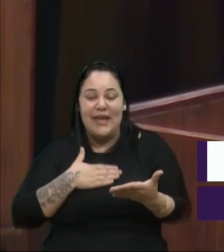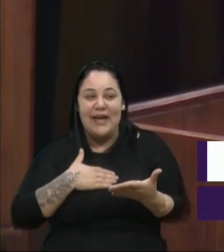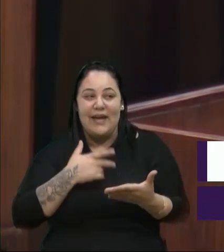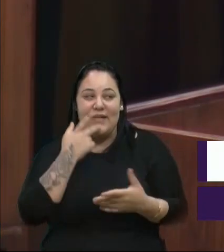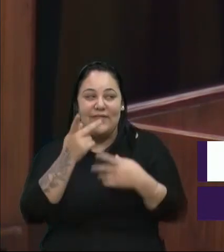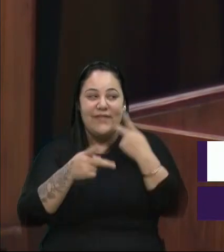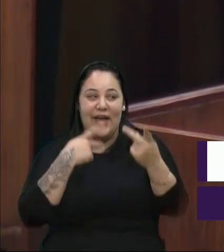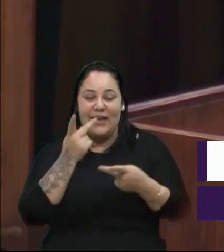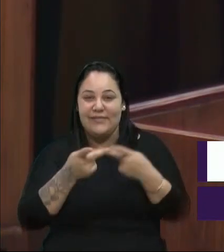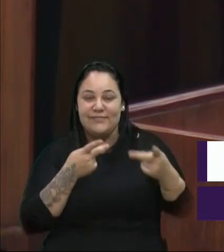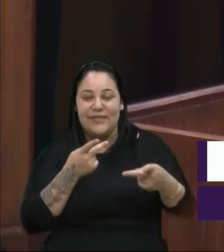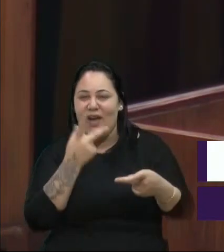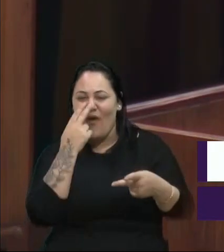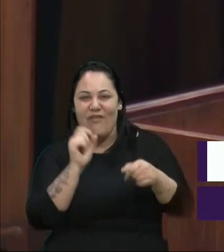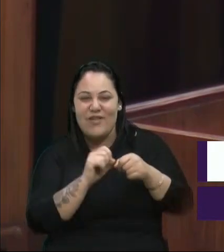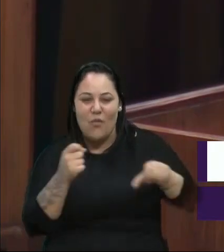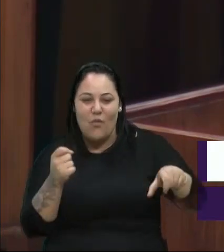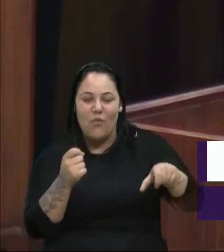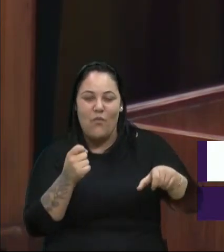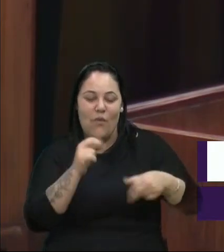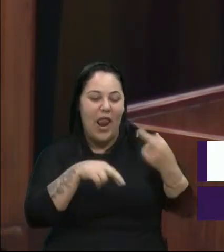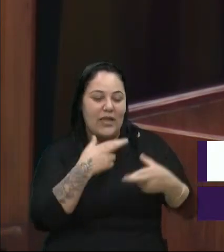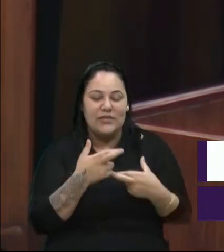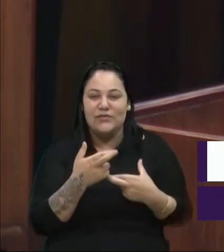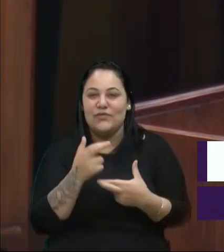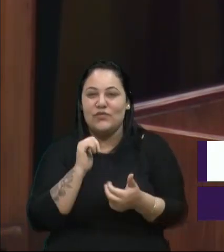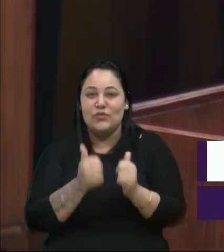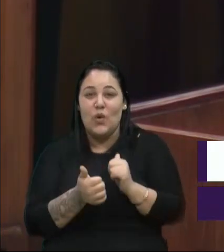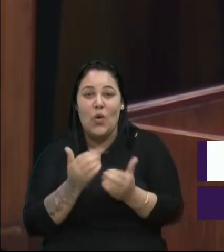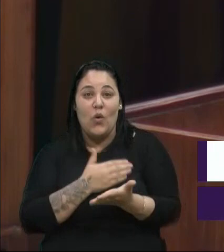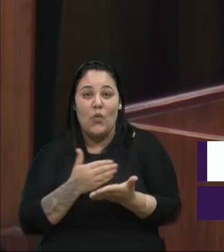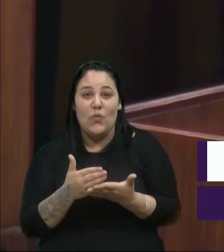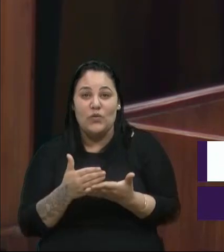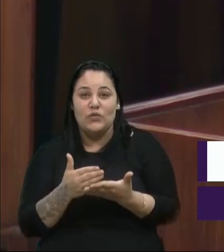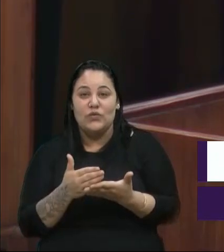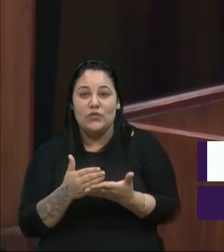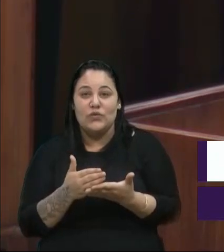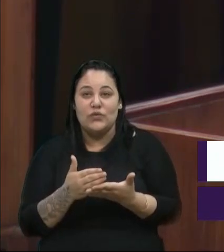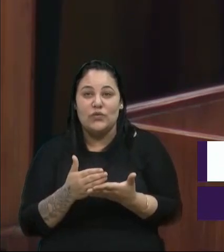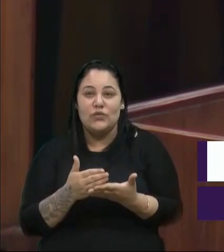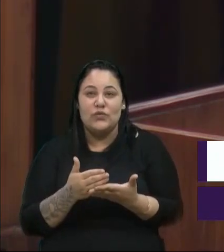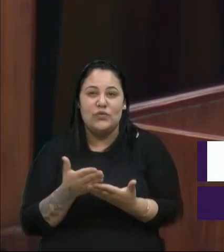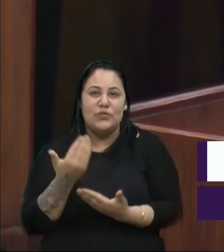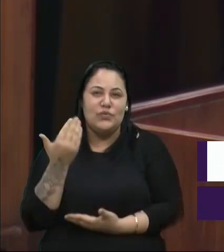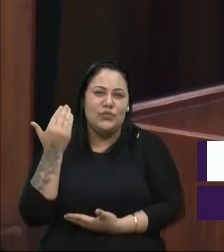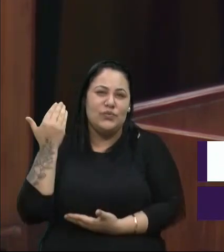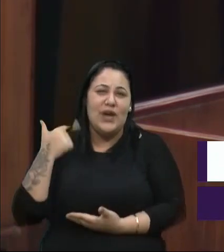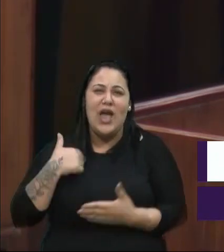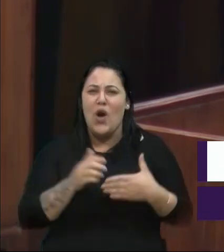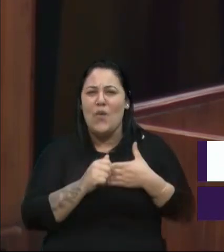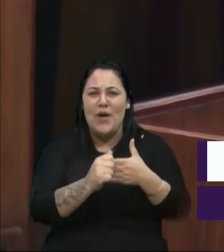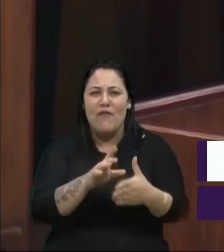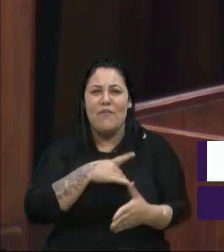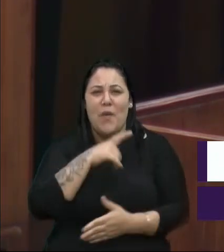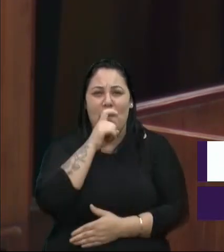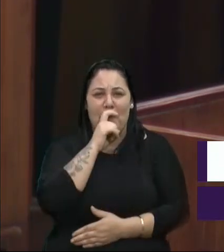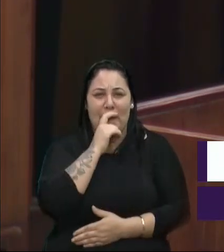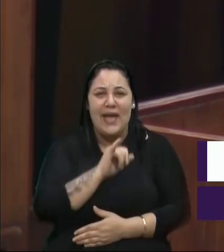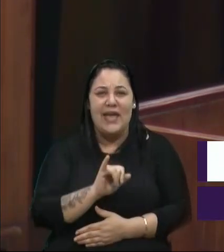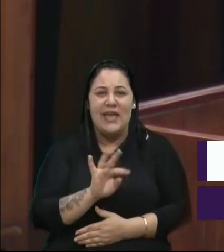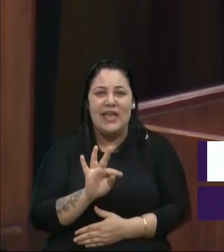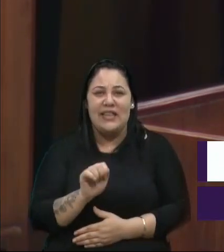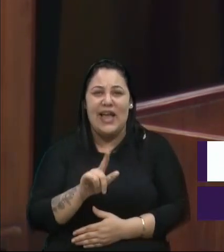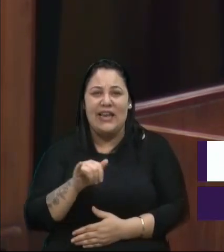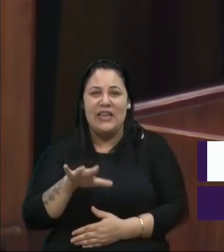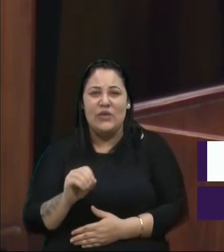hoje. Minha relação com o futebol começou muito cedo. Eu acompanhava meu pai, Italino Ângelo Carenhato, que hoje